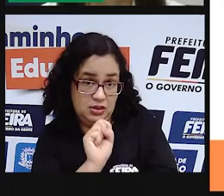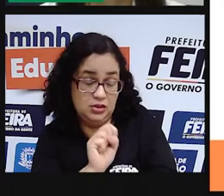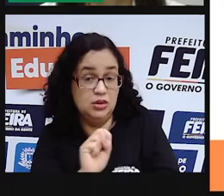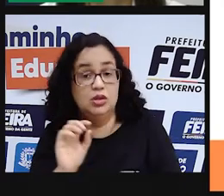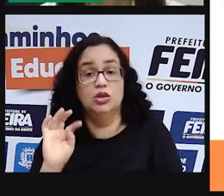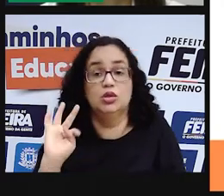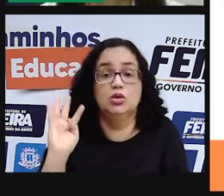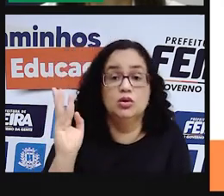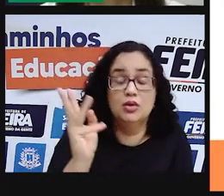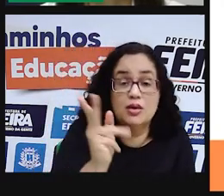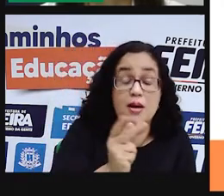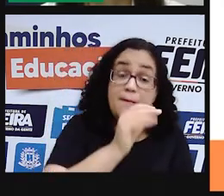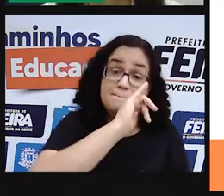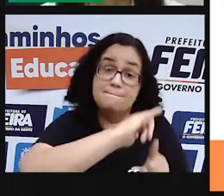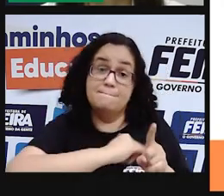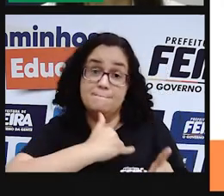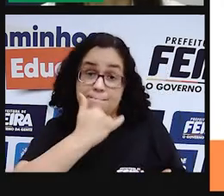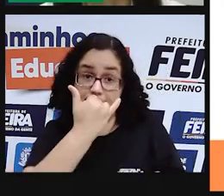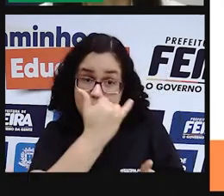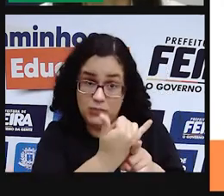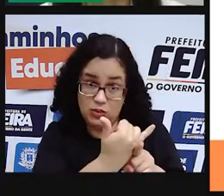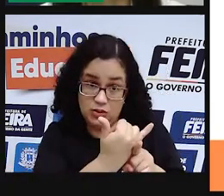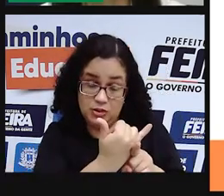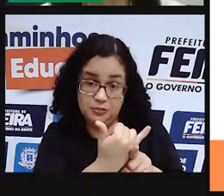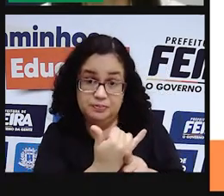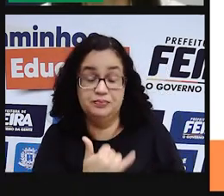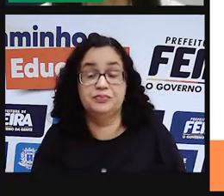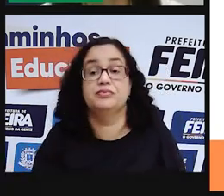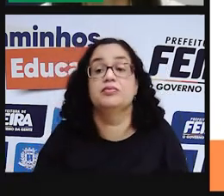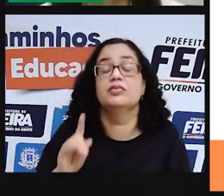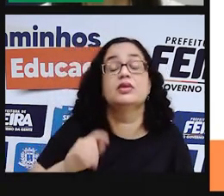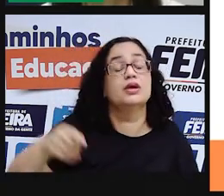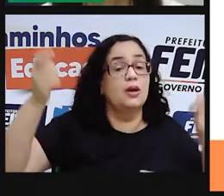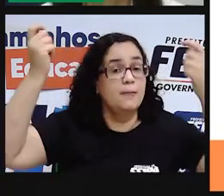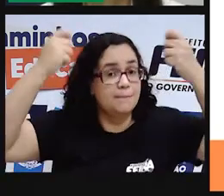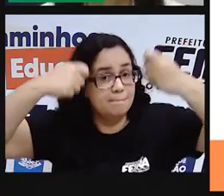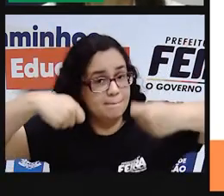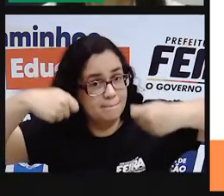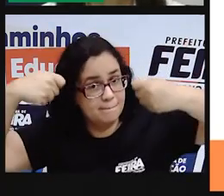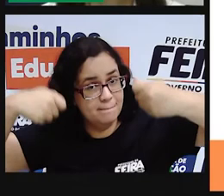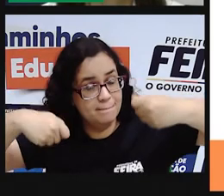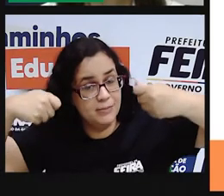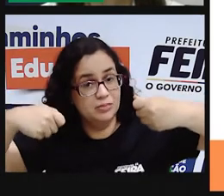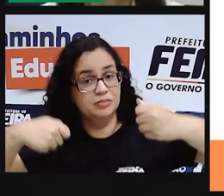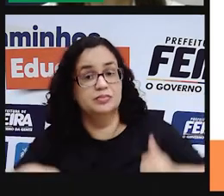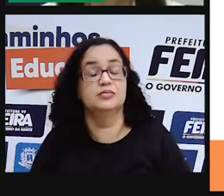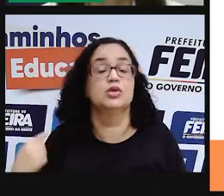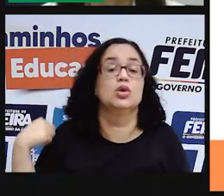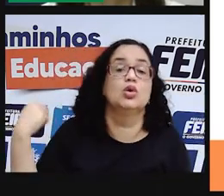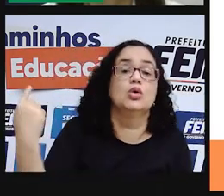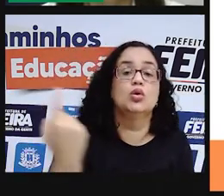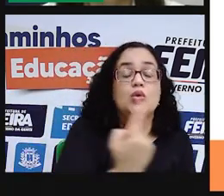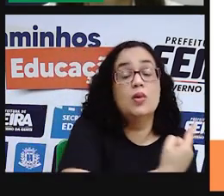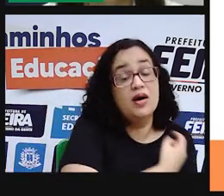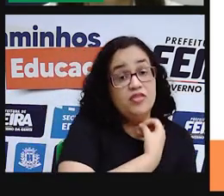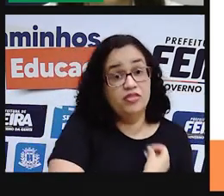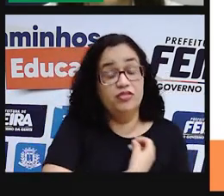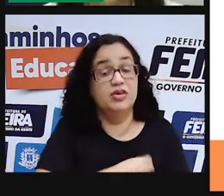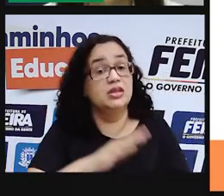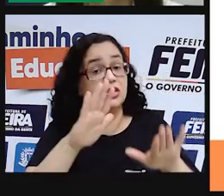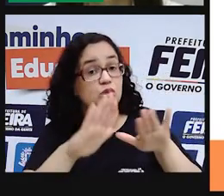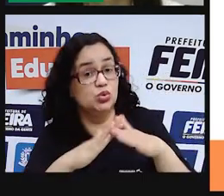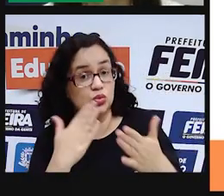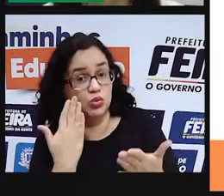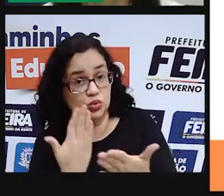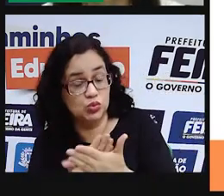todos. Bullying, Além do Limite, é uma edição necessária para tempos como os nossos, onde a vida escolar ou